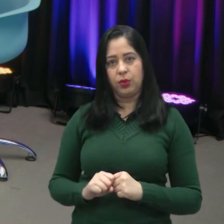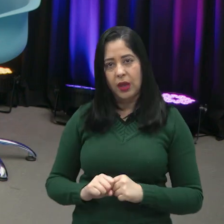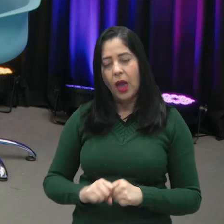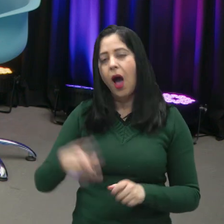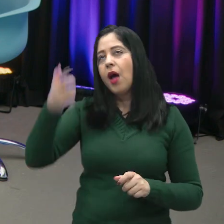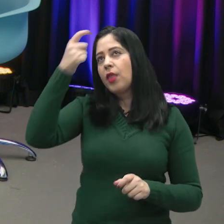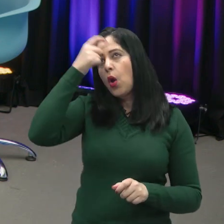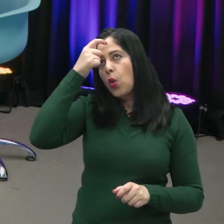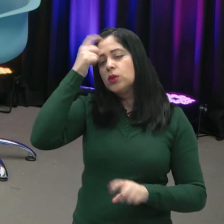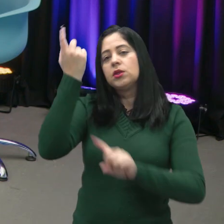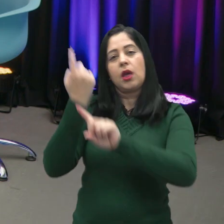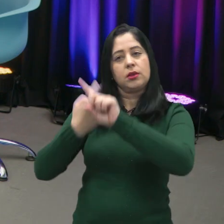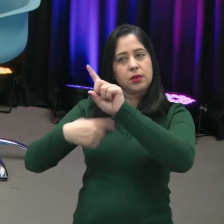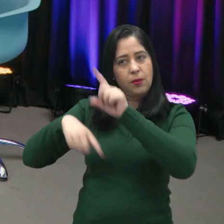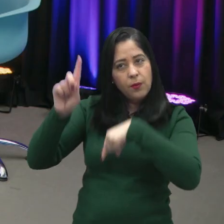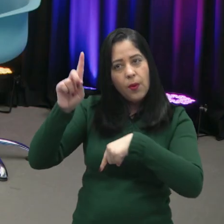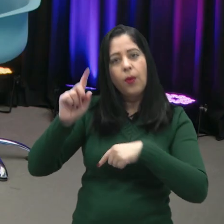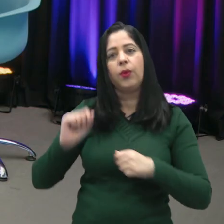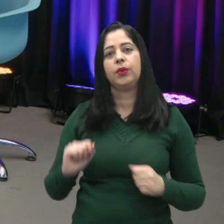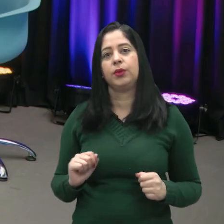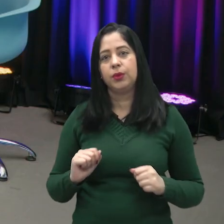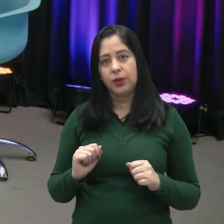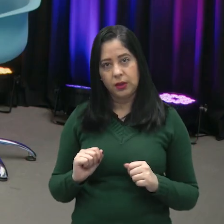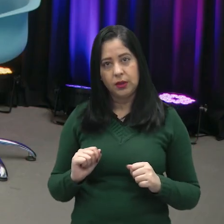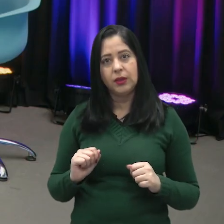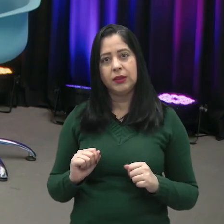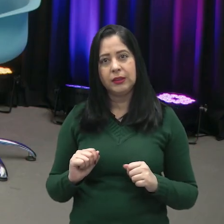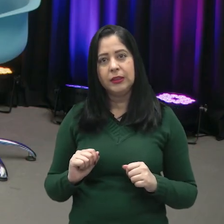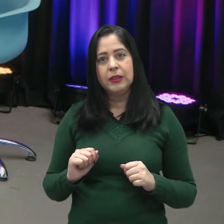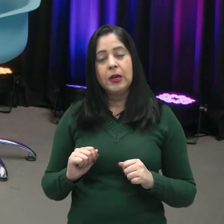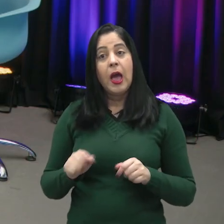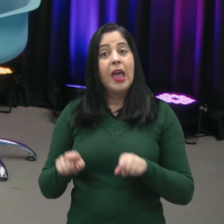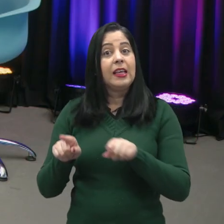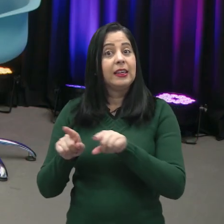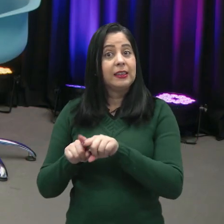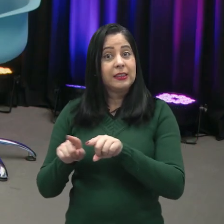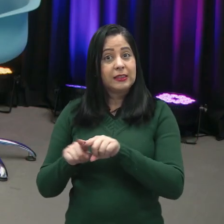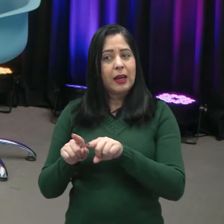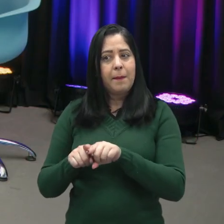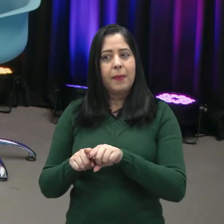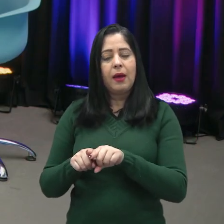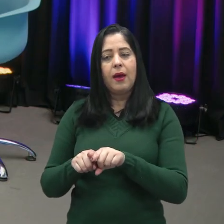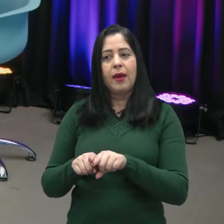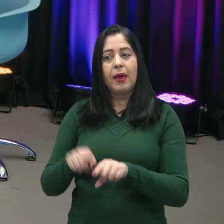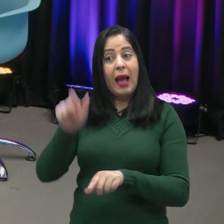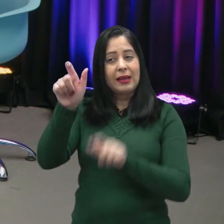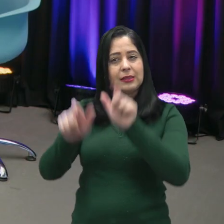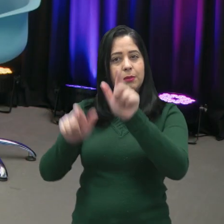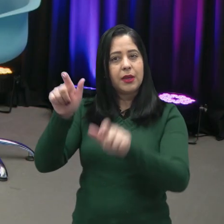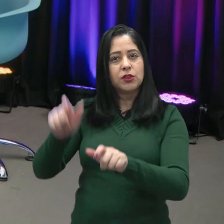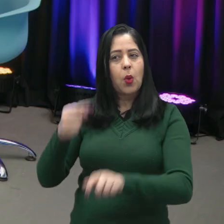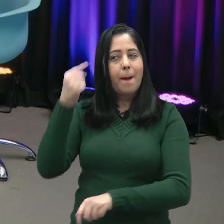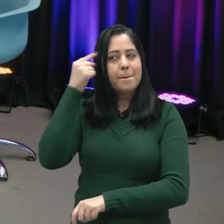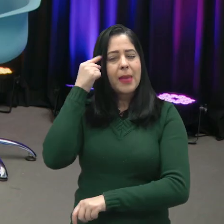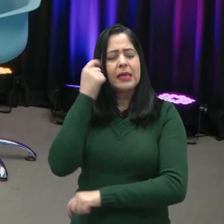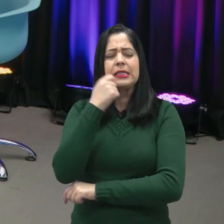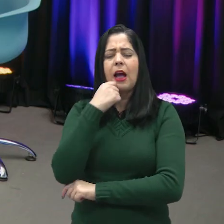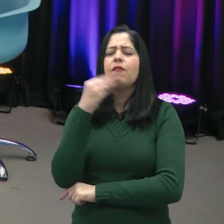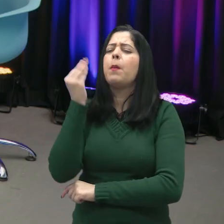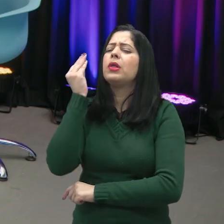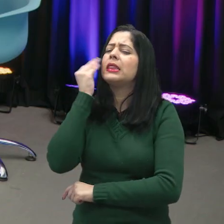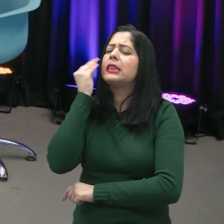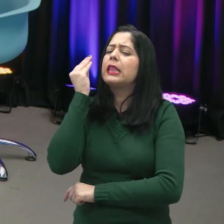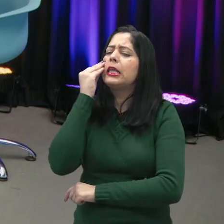resilientes, mais conscientes, que se desafiam, né, a permitir, vamos tentar ir para esse lugar onde